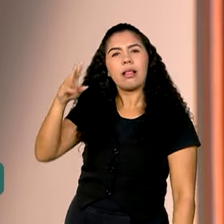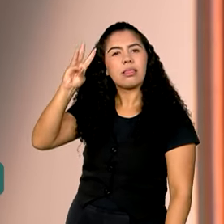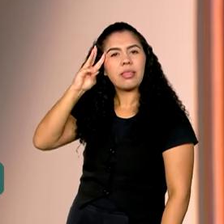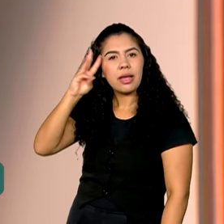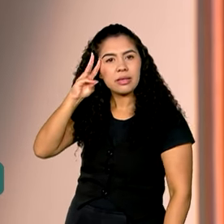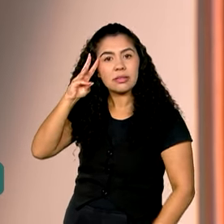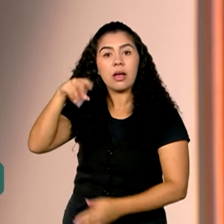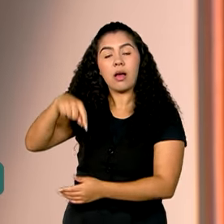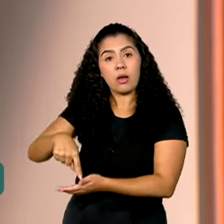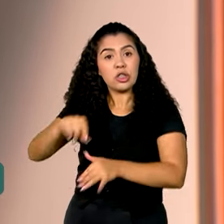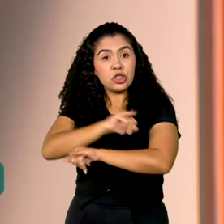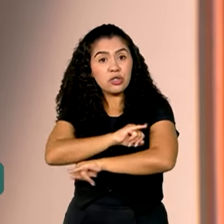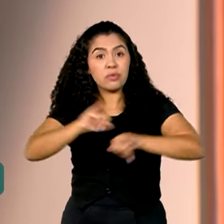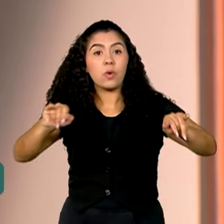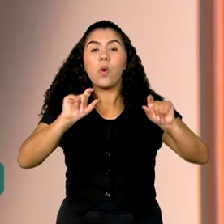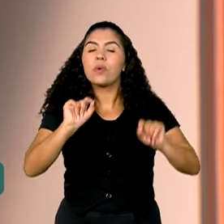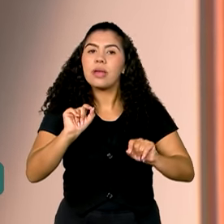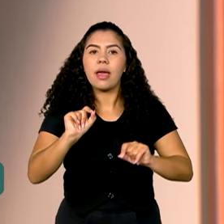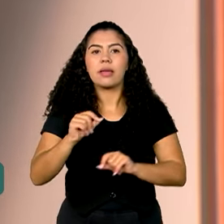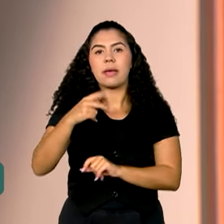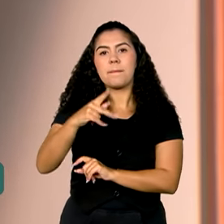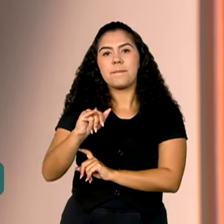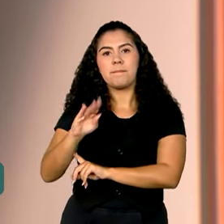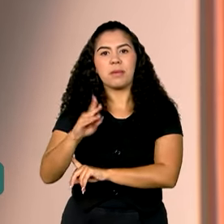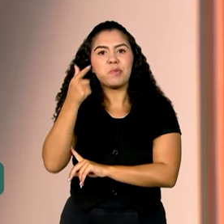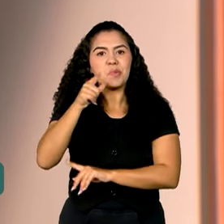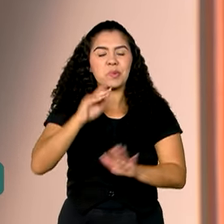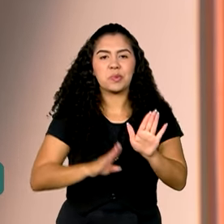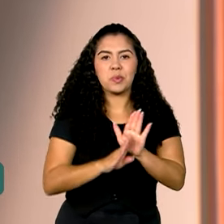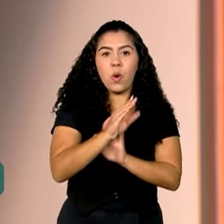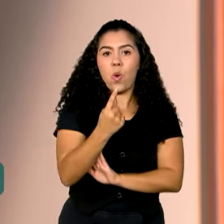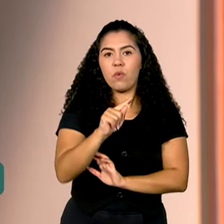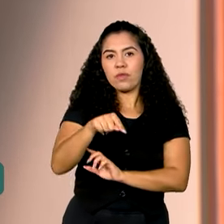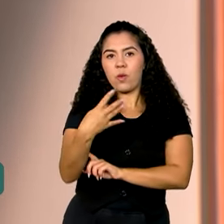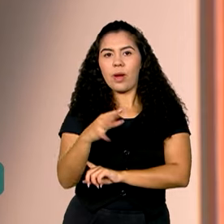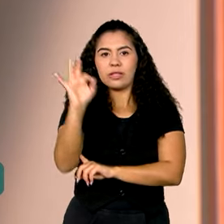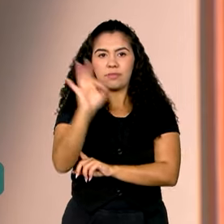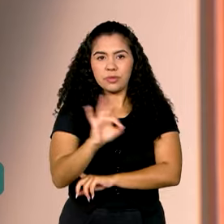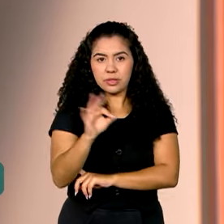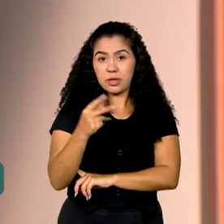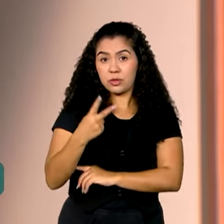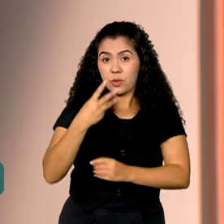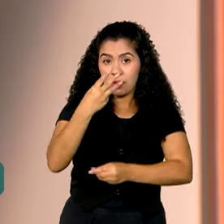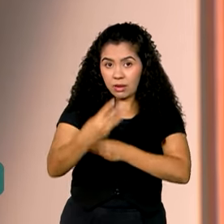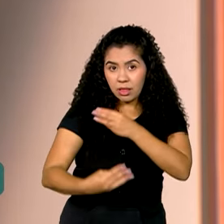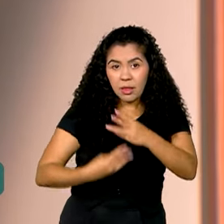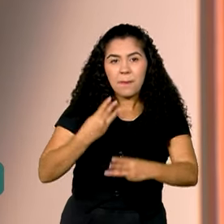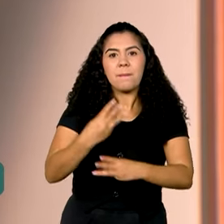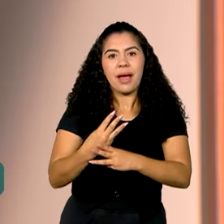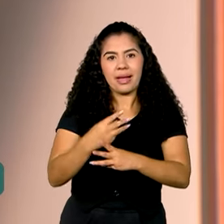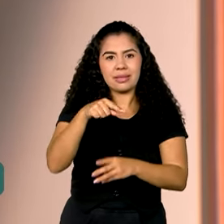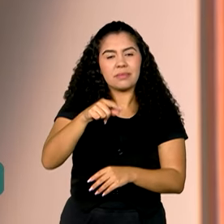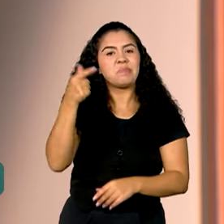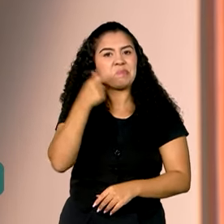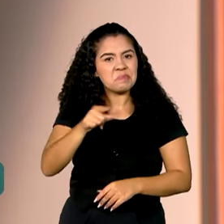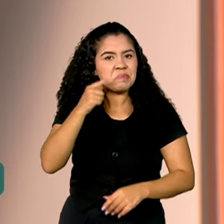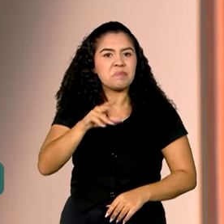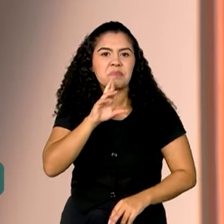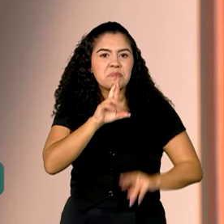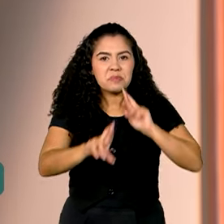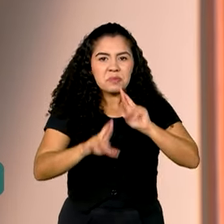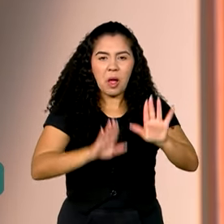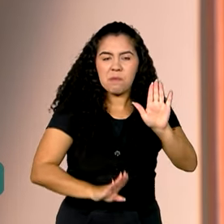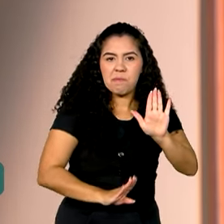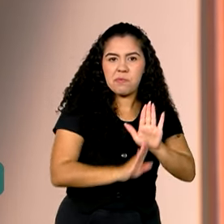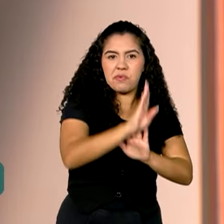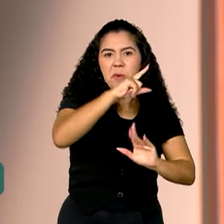PIB nacional teve alta de 1,4% no segundo trimestre do ano, superando todas as expectativas. O